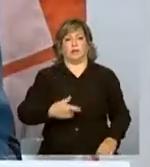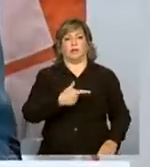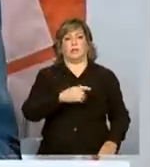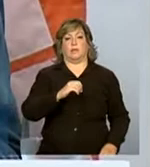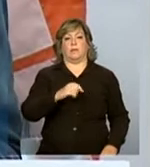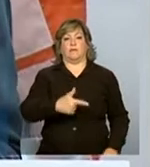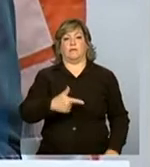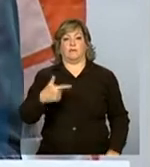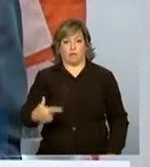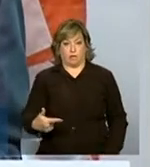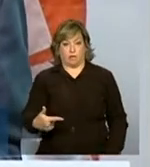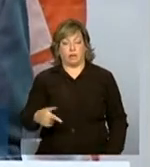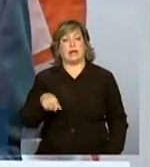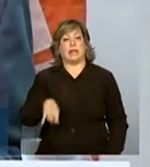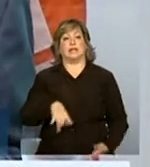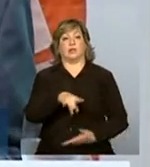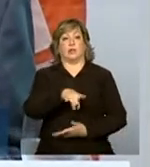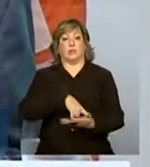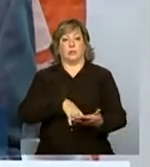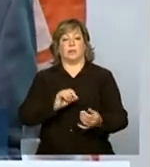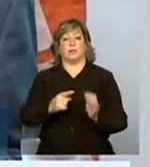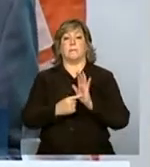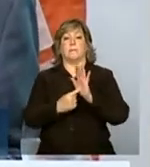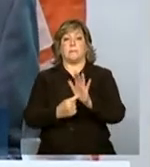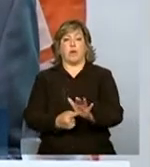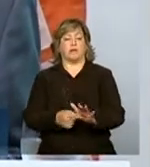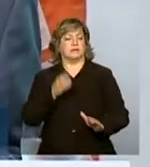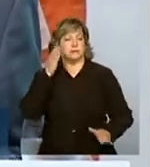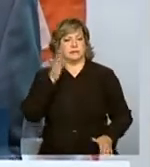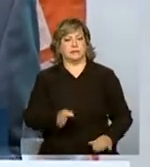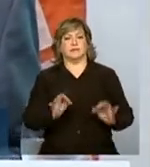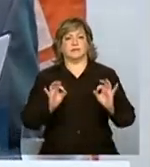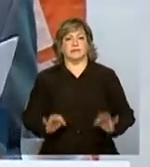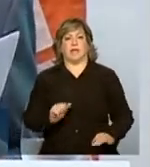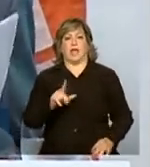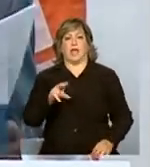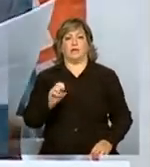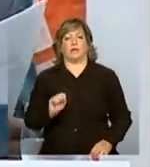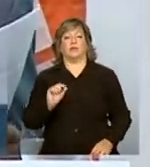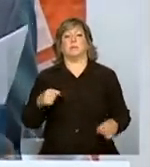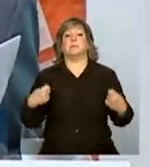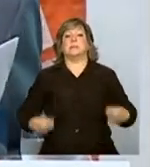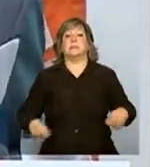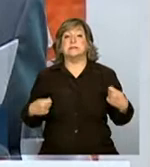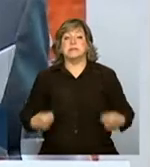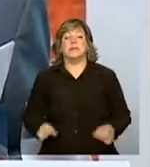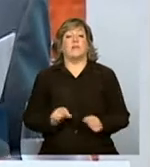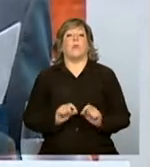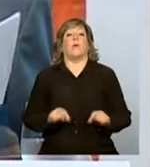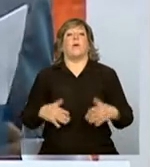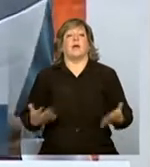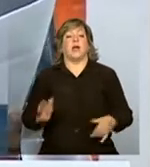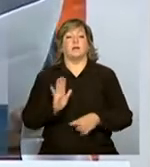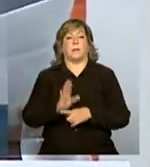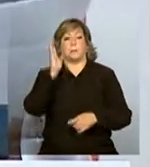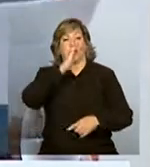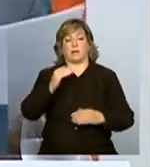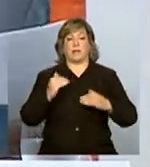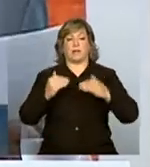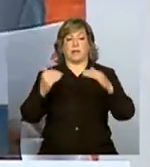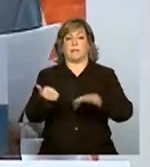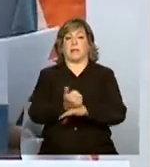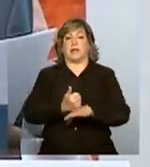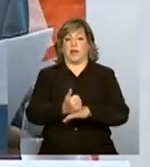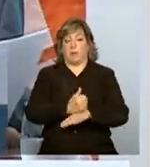2013-2022, documento que traduz objetivamente as ações necessárias para fazer o Brasil crescer mais e